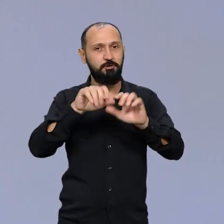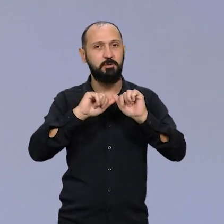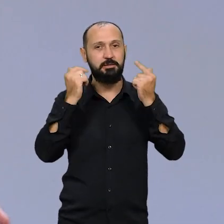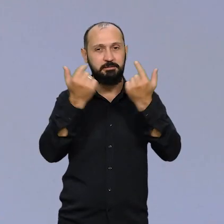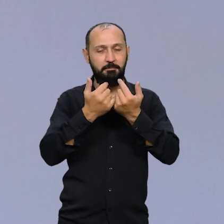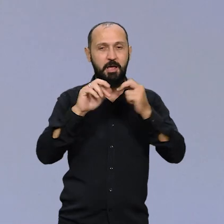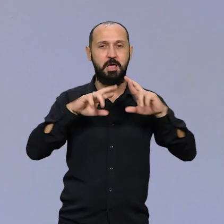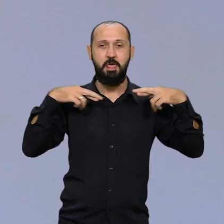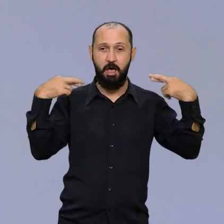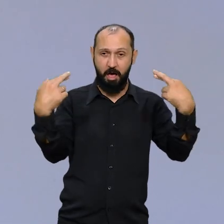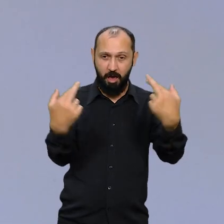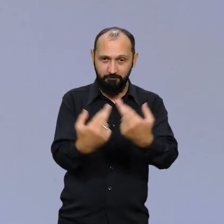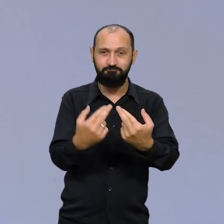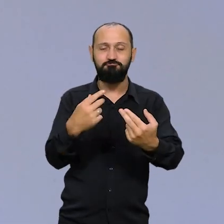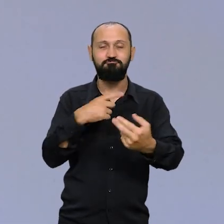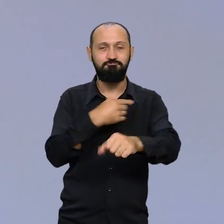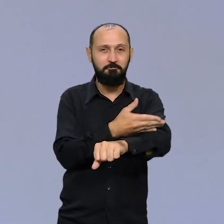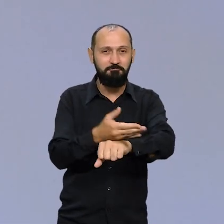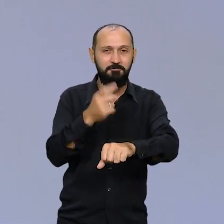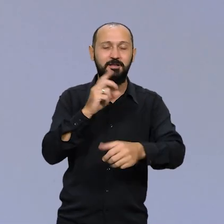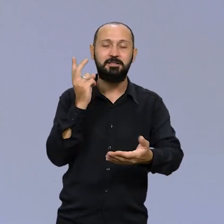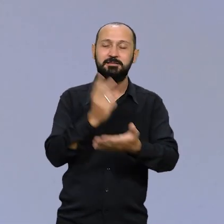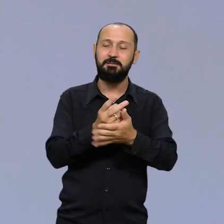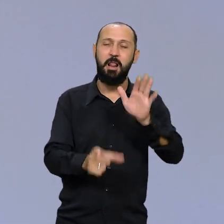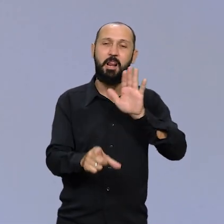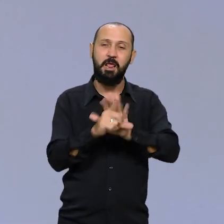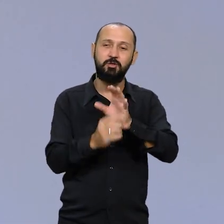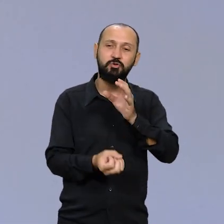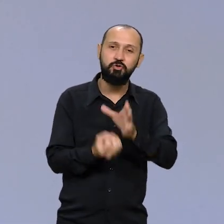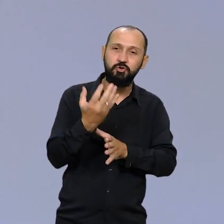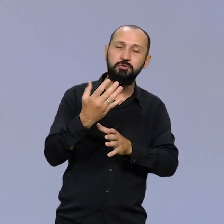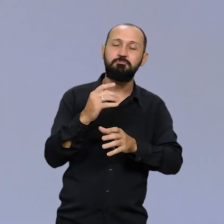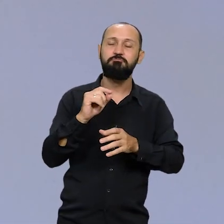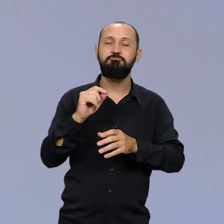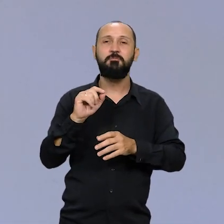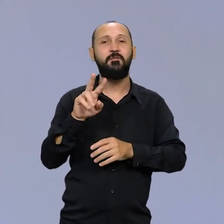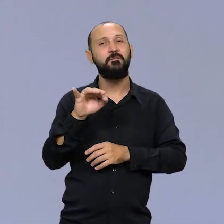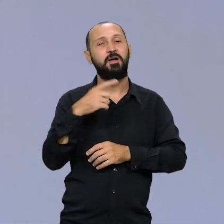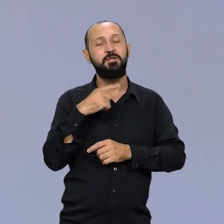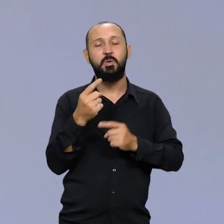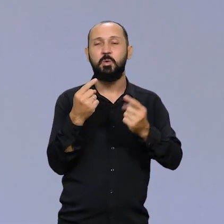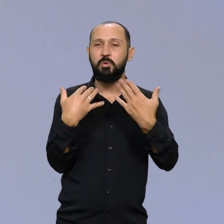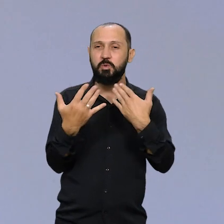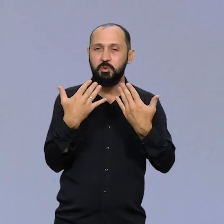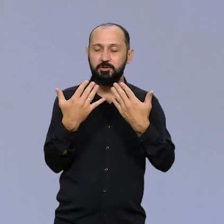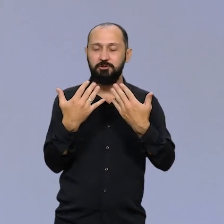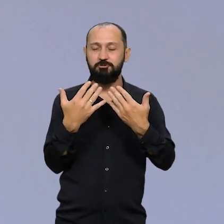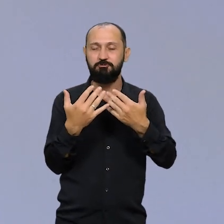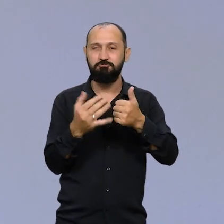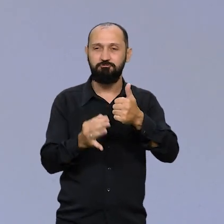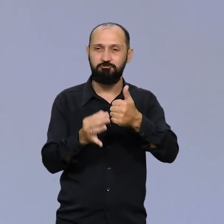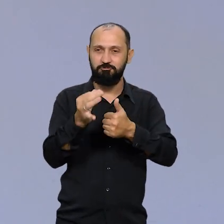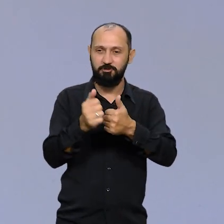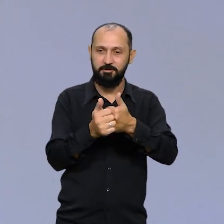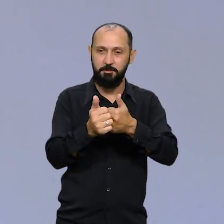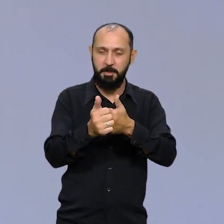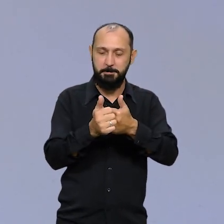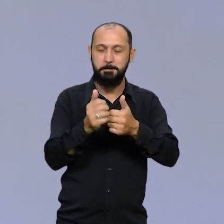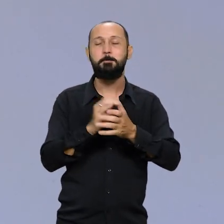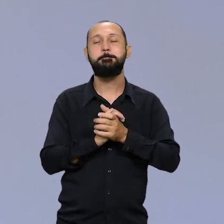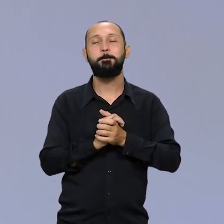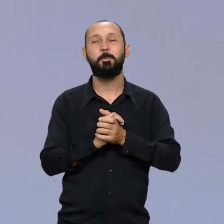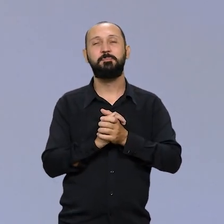É no plenário da Assembleia Legislativa que as discussões vão desaguar em leis que vão ser posteriormente discutidas nos